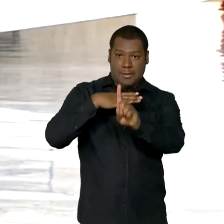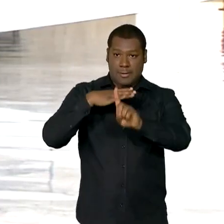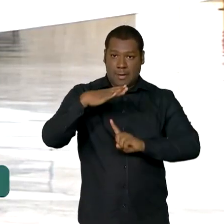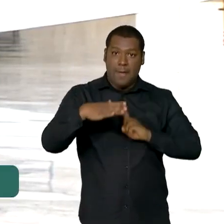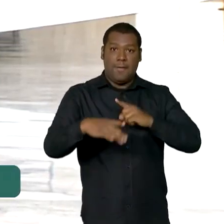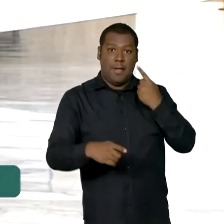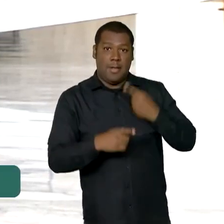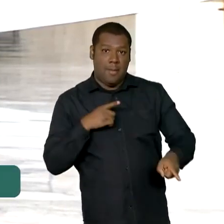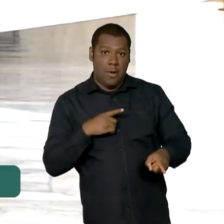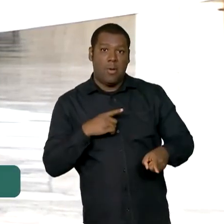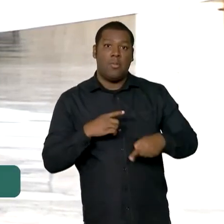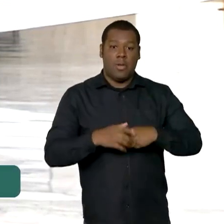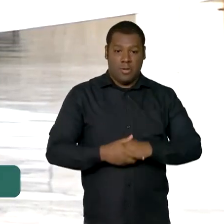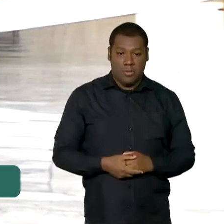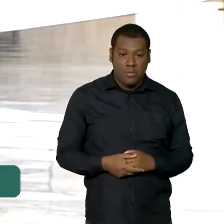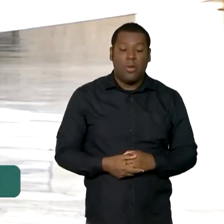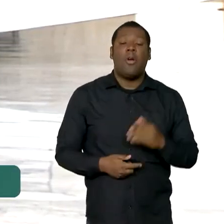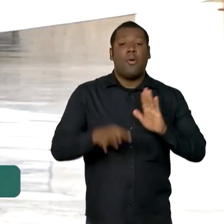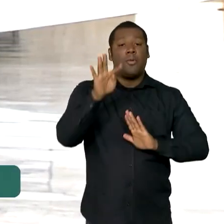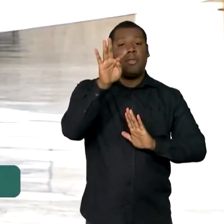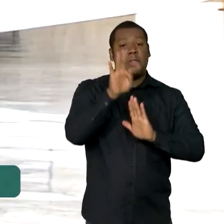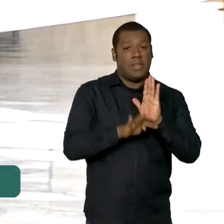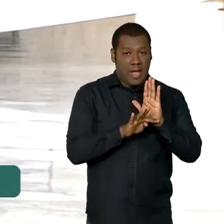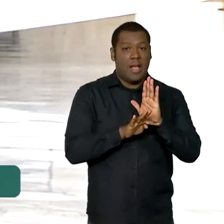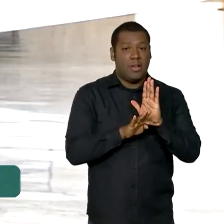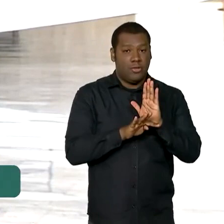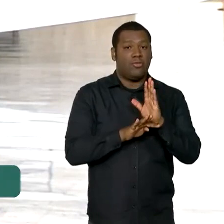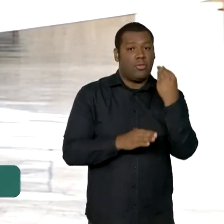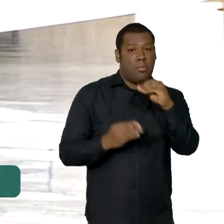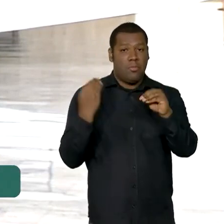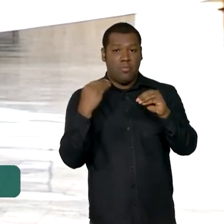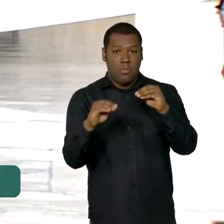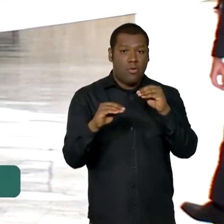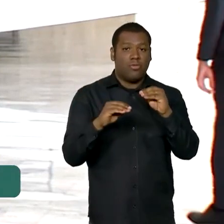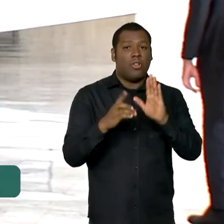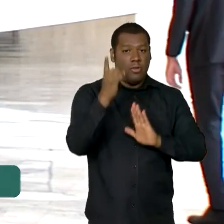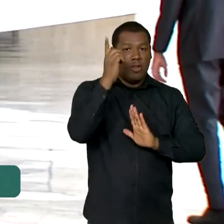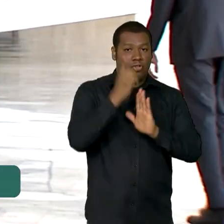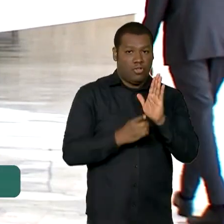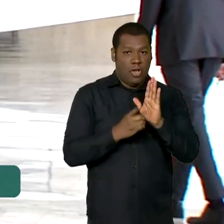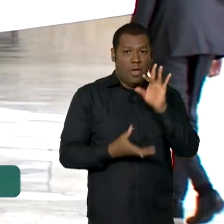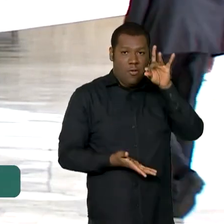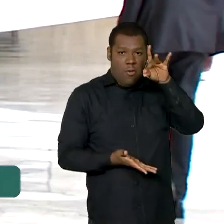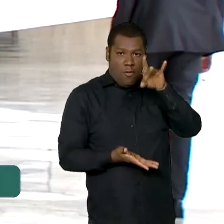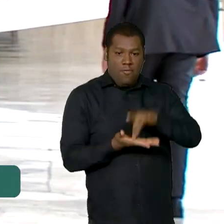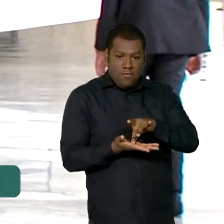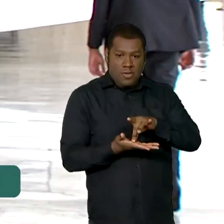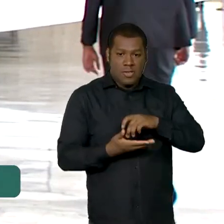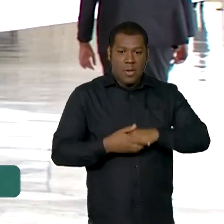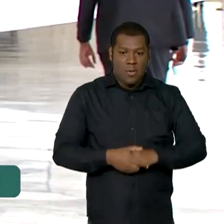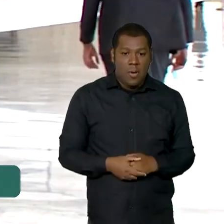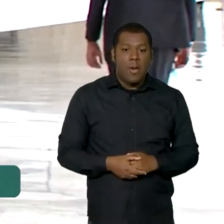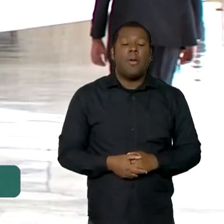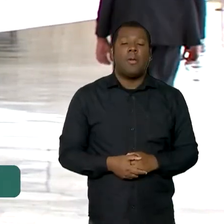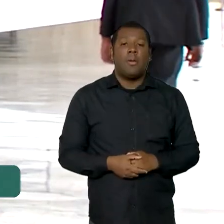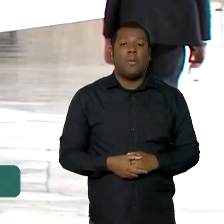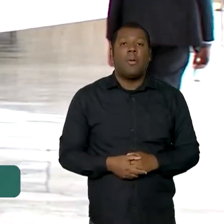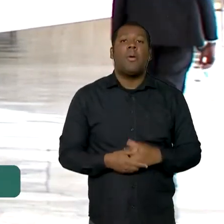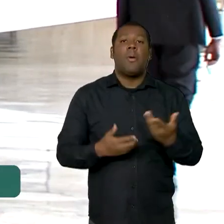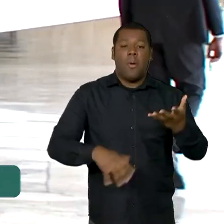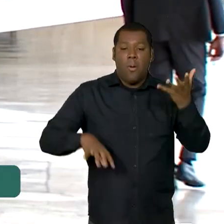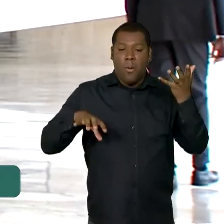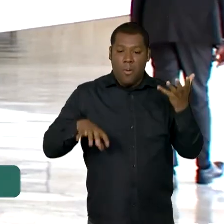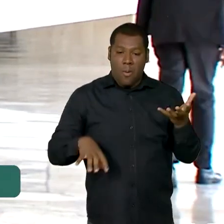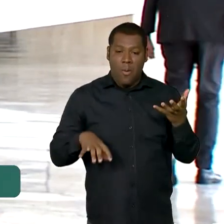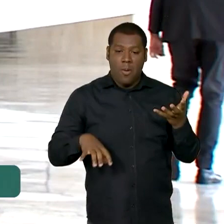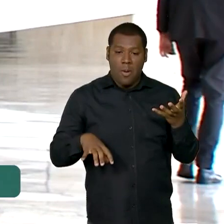presos do regime semiaberto. O texto já está publicado no Diário Oficial da União. O trecho aprovado pelo